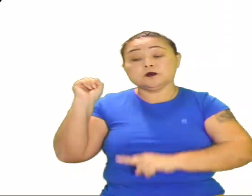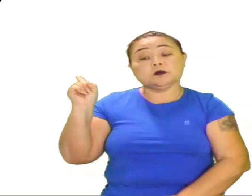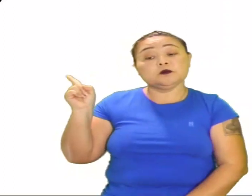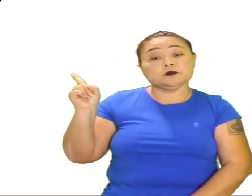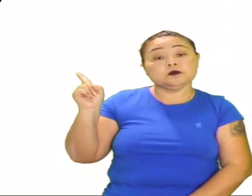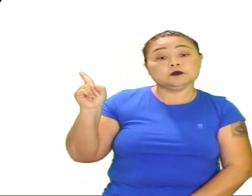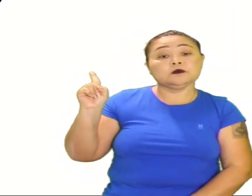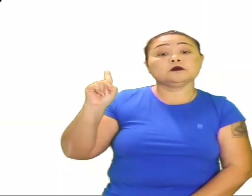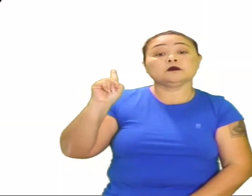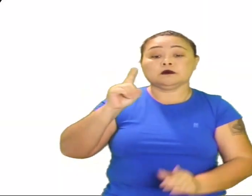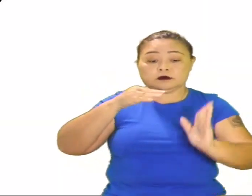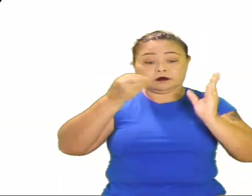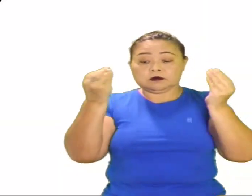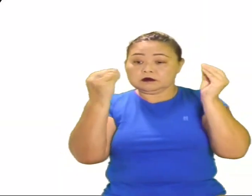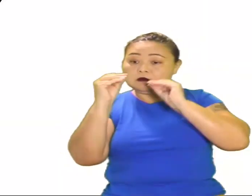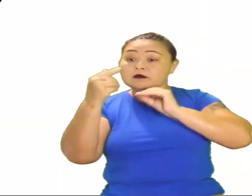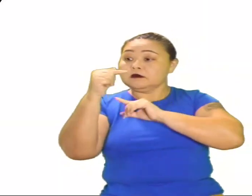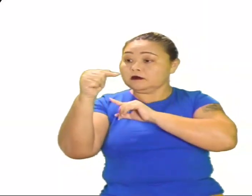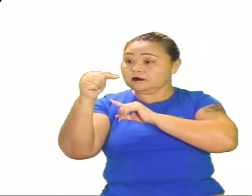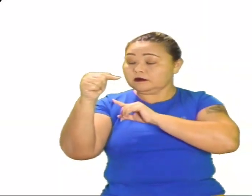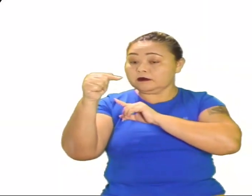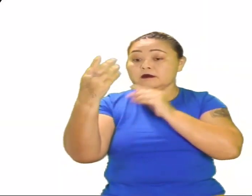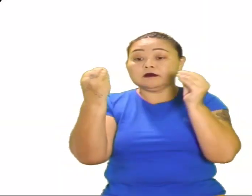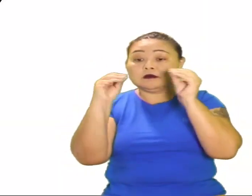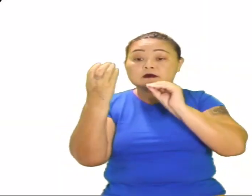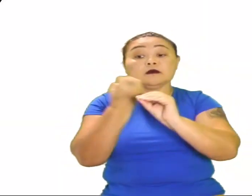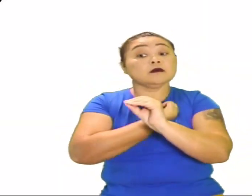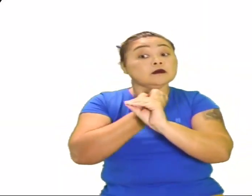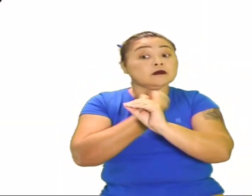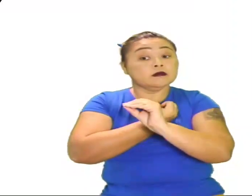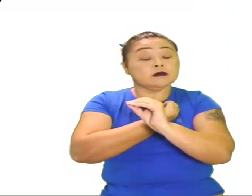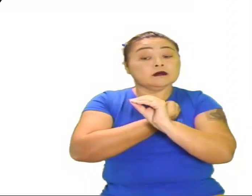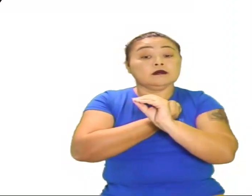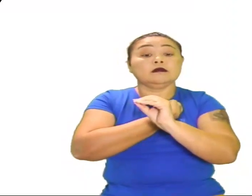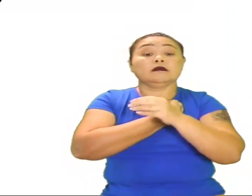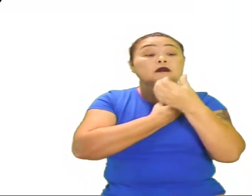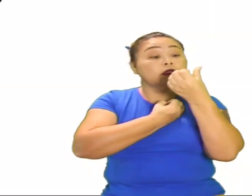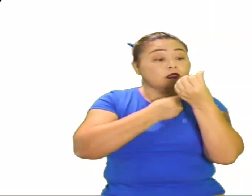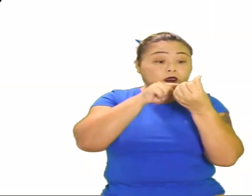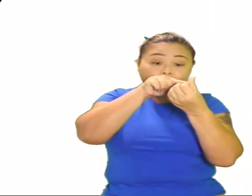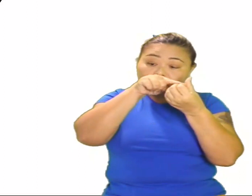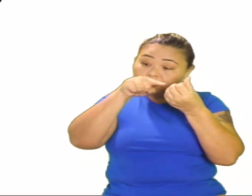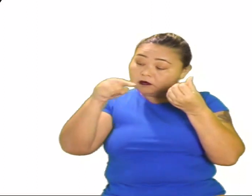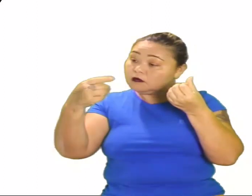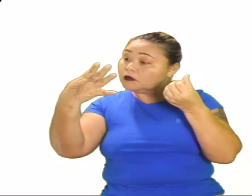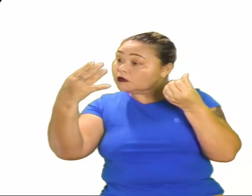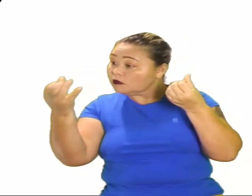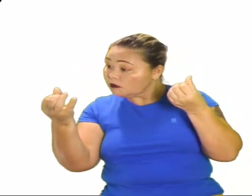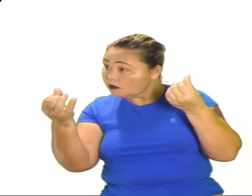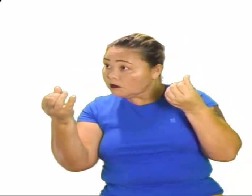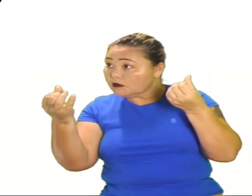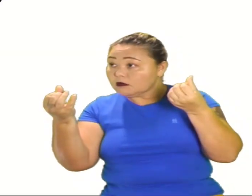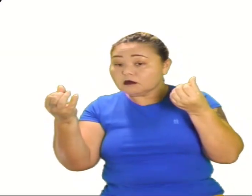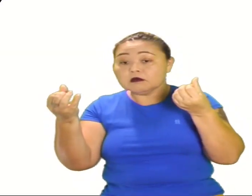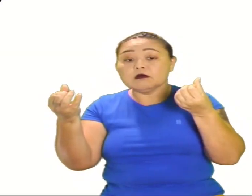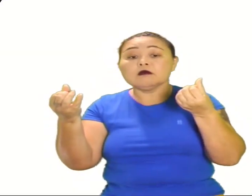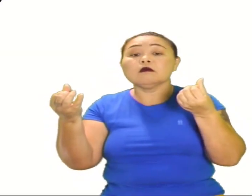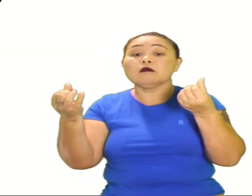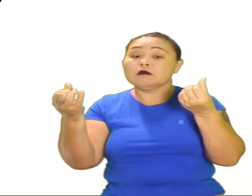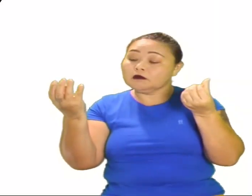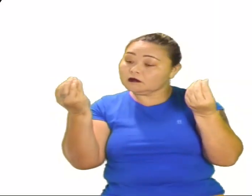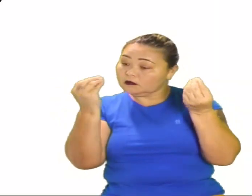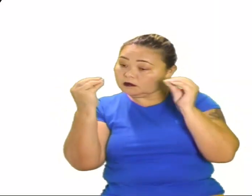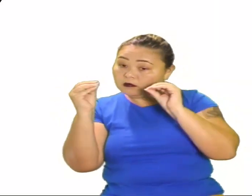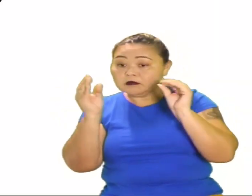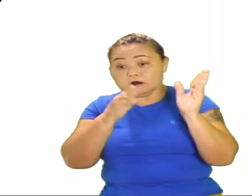então. Interpole 7 meios aritméticos entre 6 e 46. Então, se é